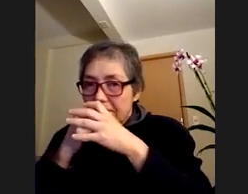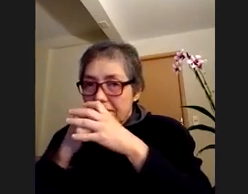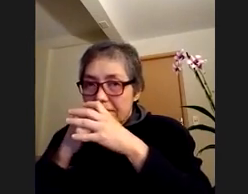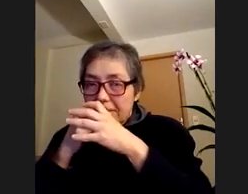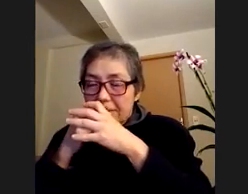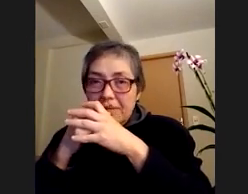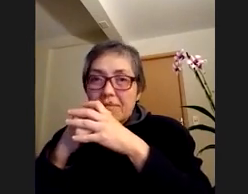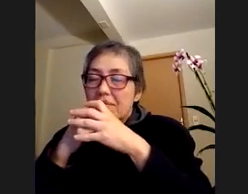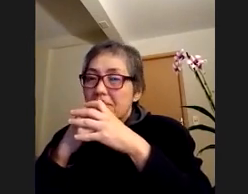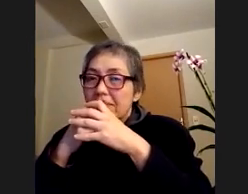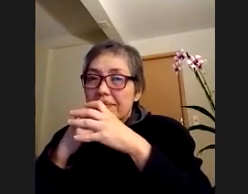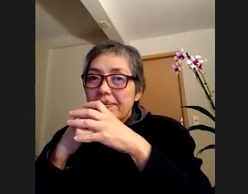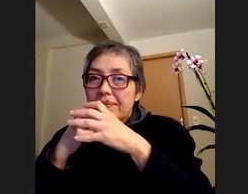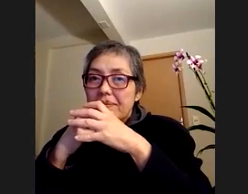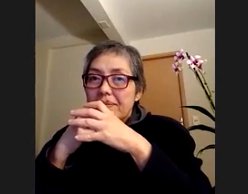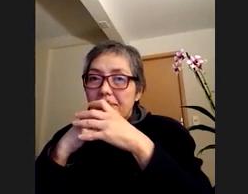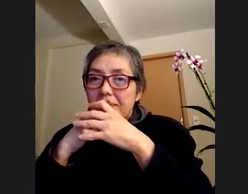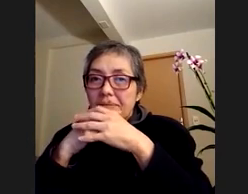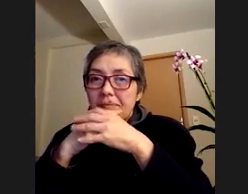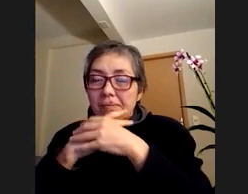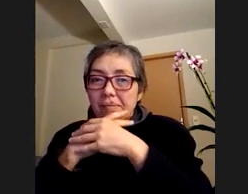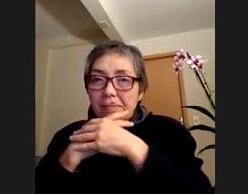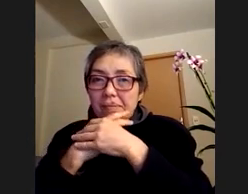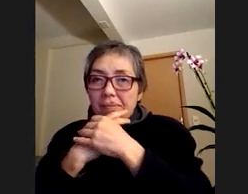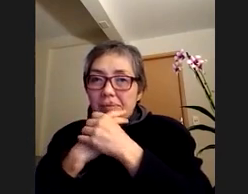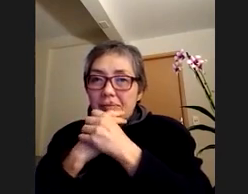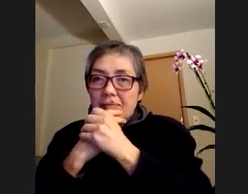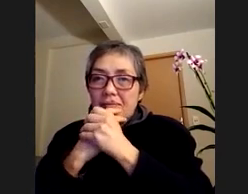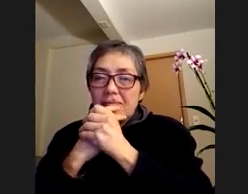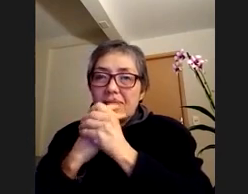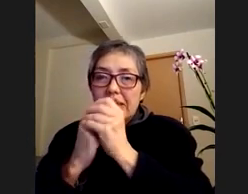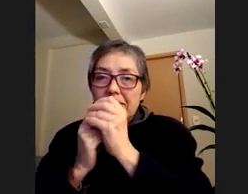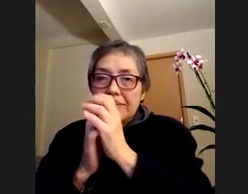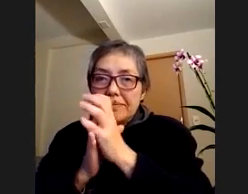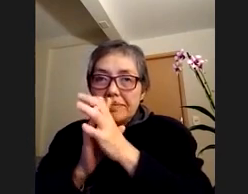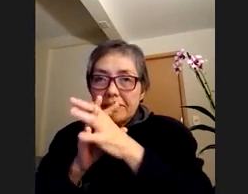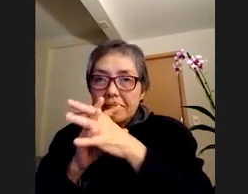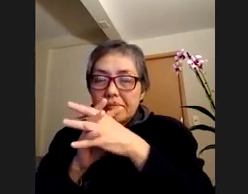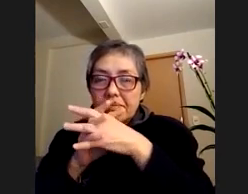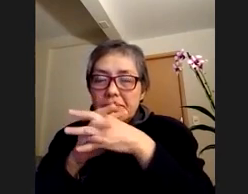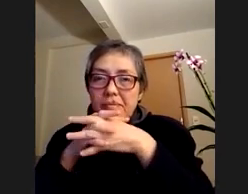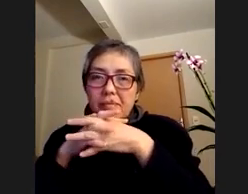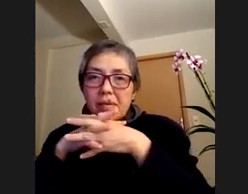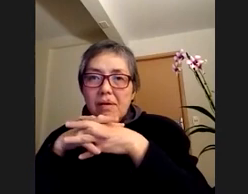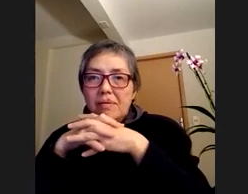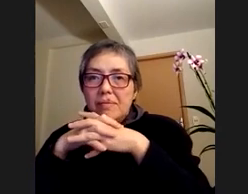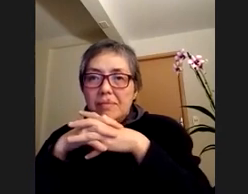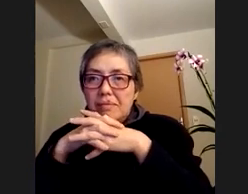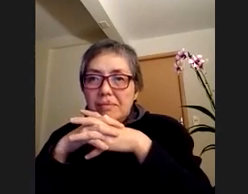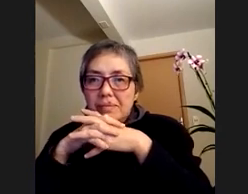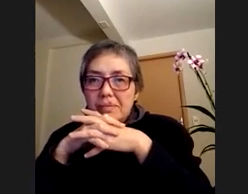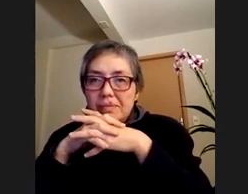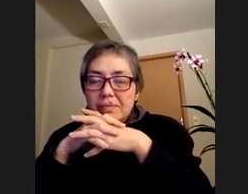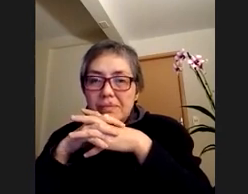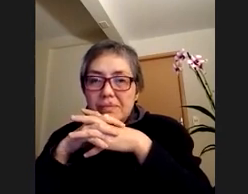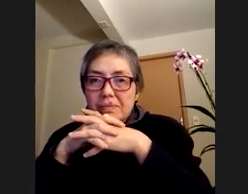Legal. Eu acho que eu concordo com a Maria Maeno. Existe essa necessidade, né, desse protagonismo, da gente estar